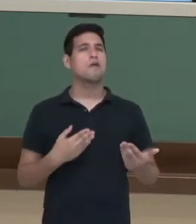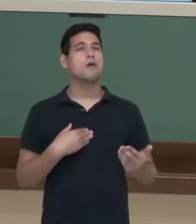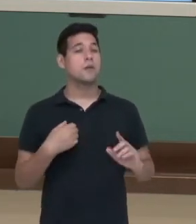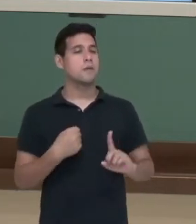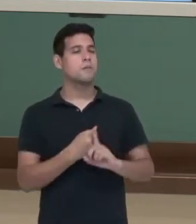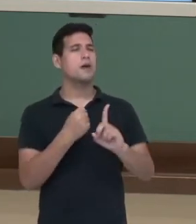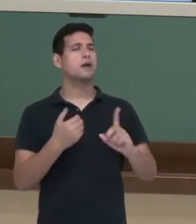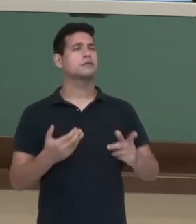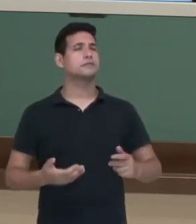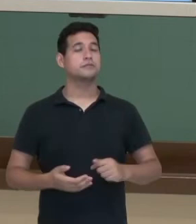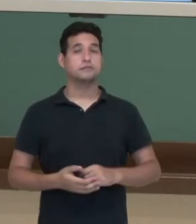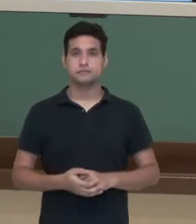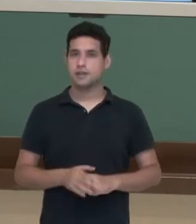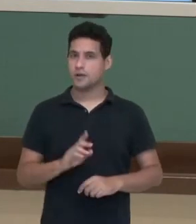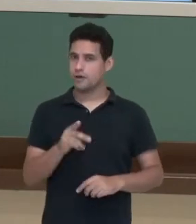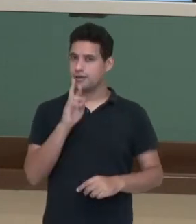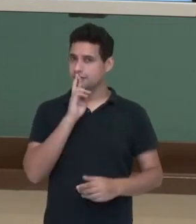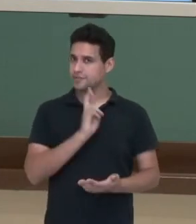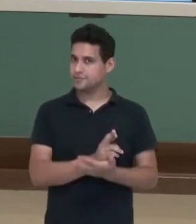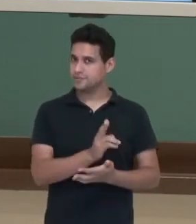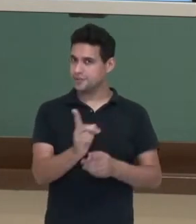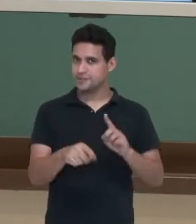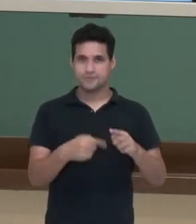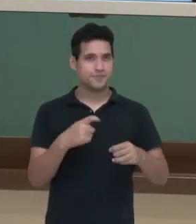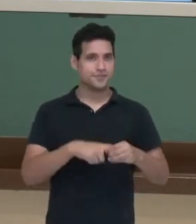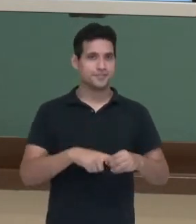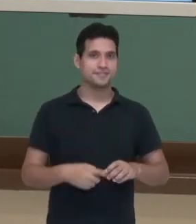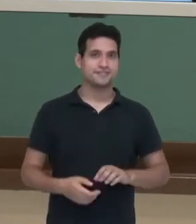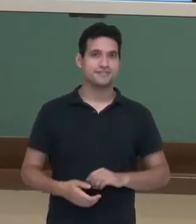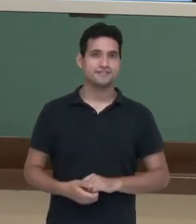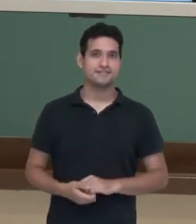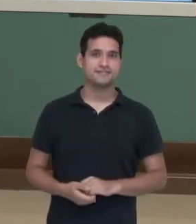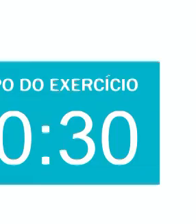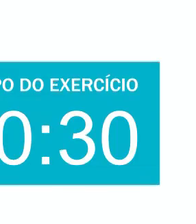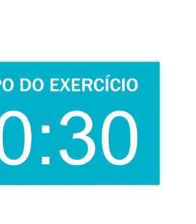intenção, ok? Agora é com vocês, até daqui a pouco.